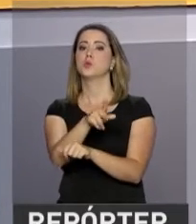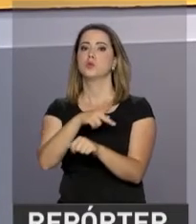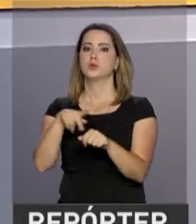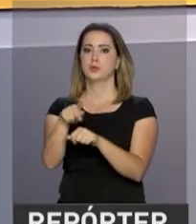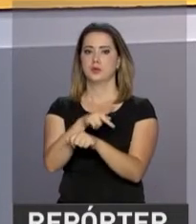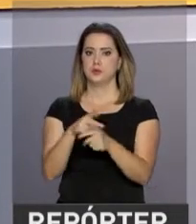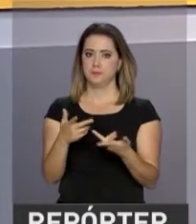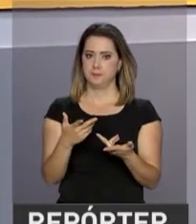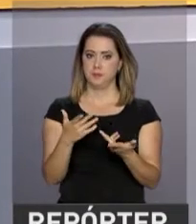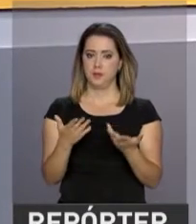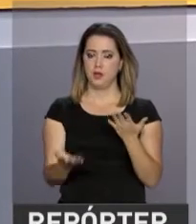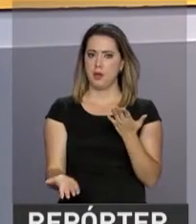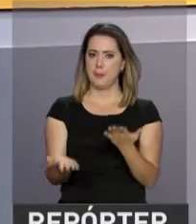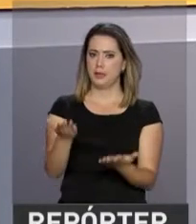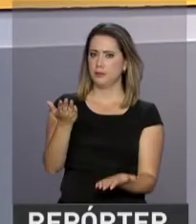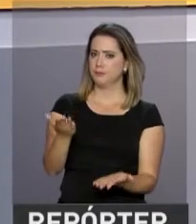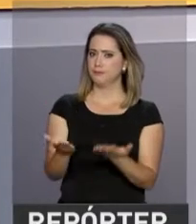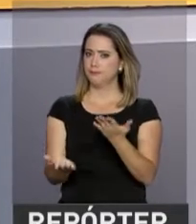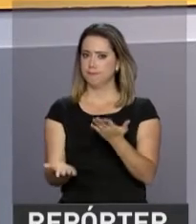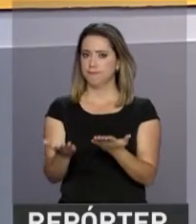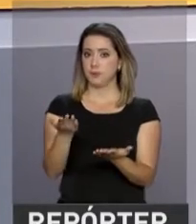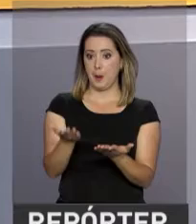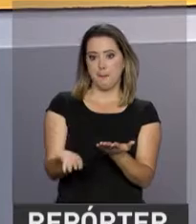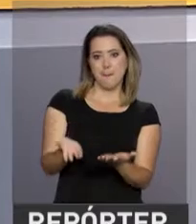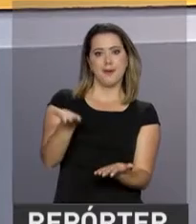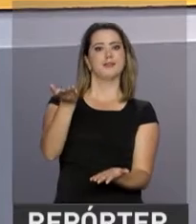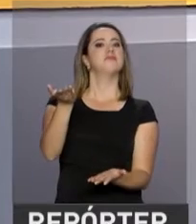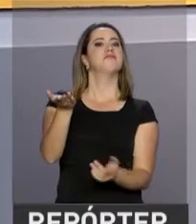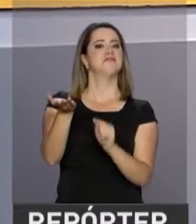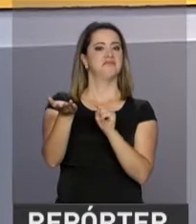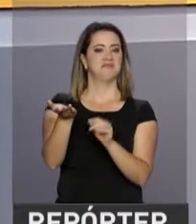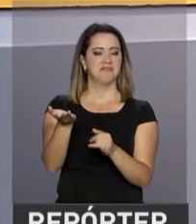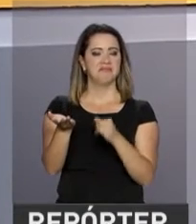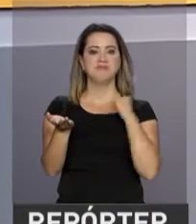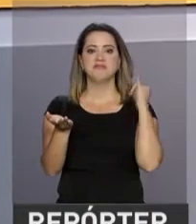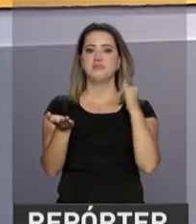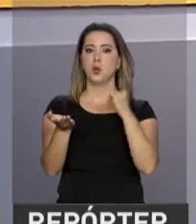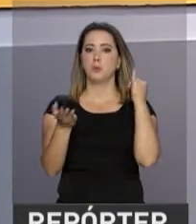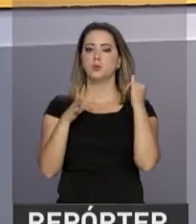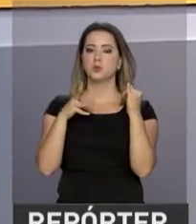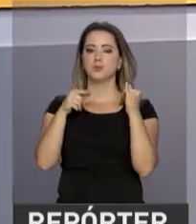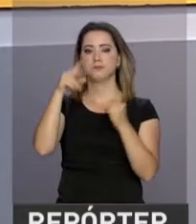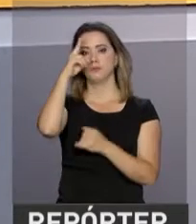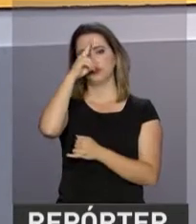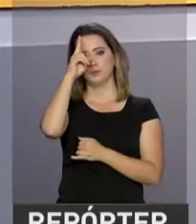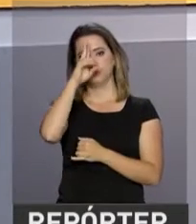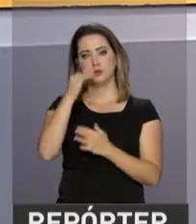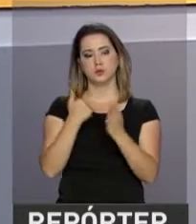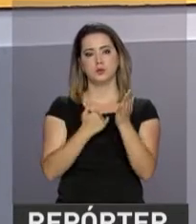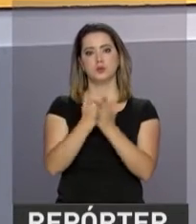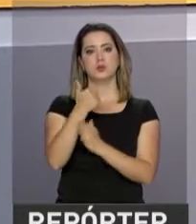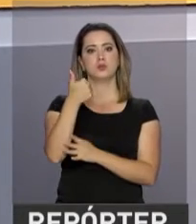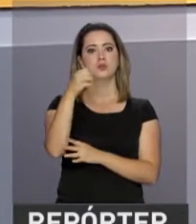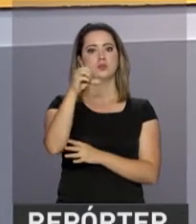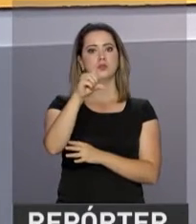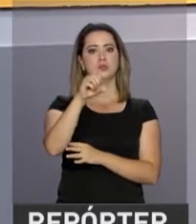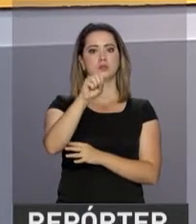a balança comercial brasileira registrou o melhor saldo para o mês em toda a série histórica, ou seja,